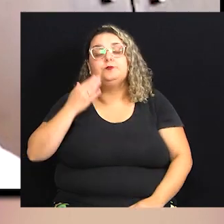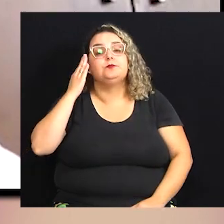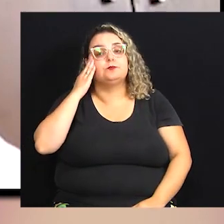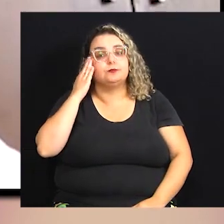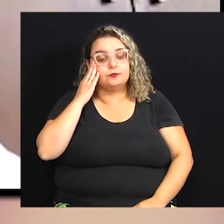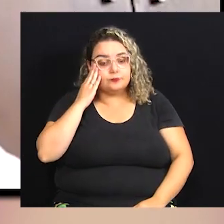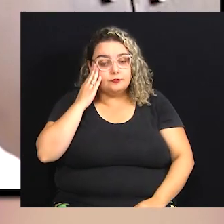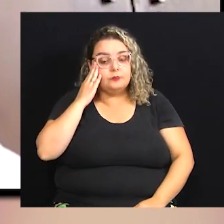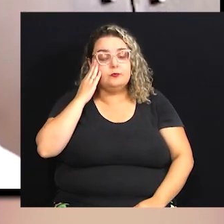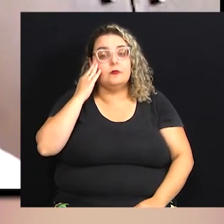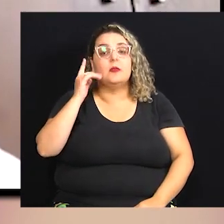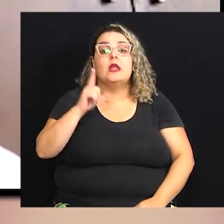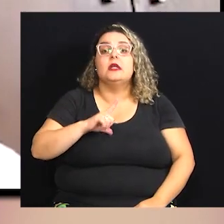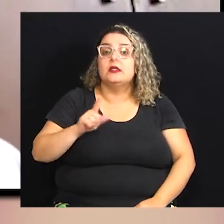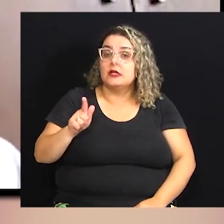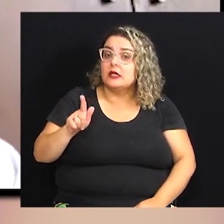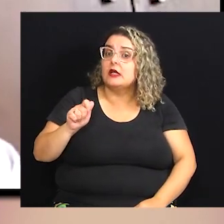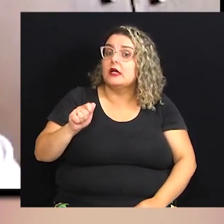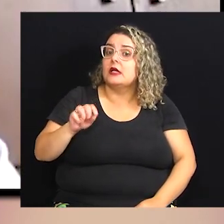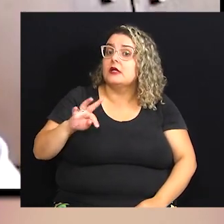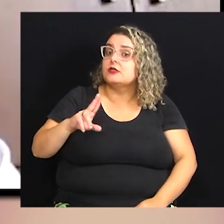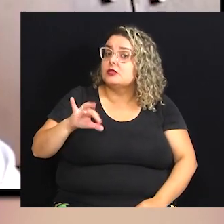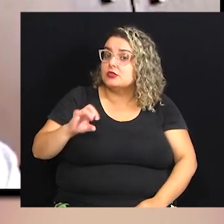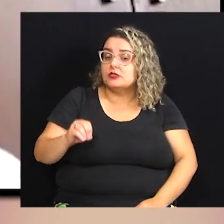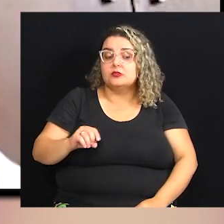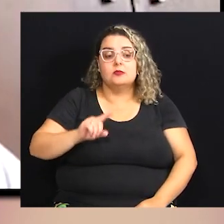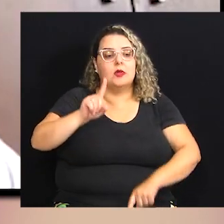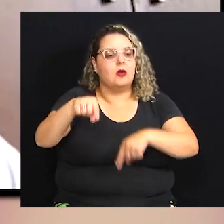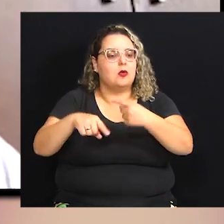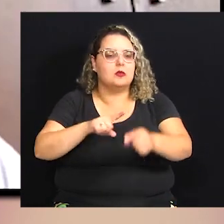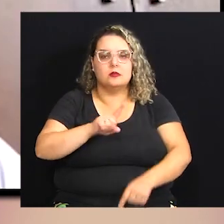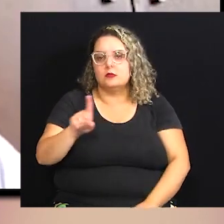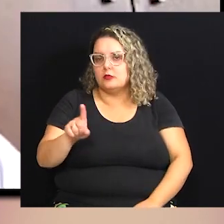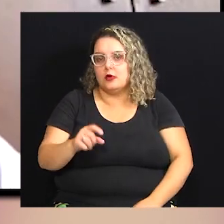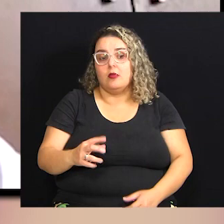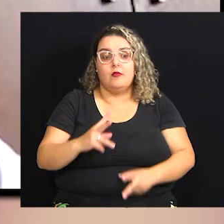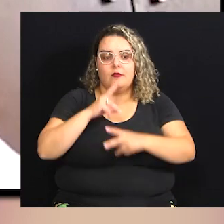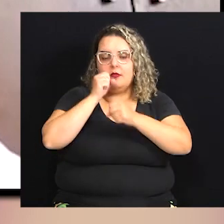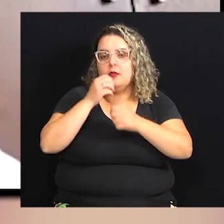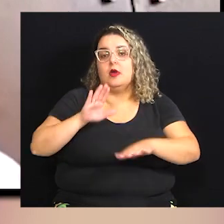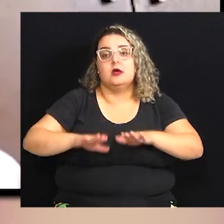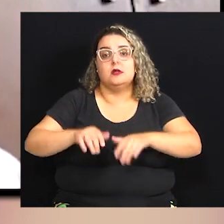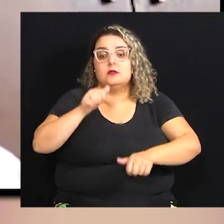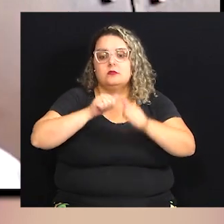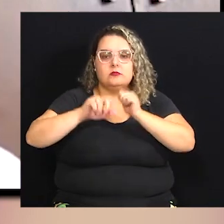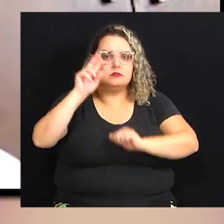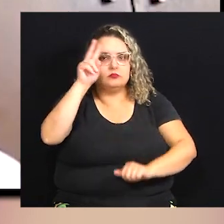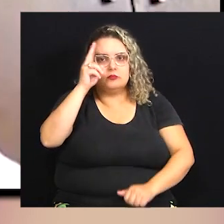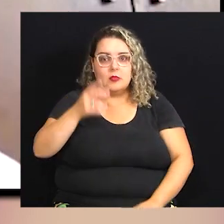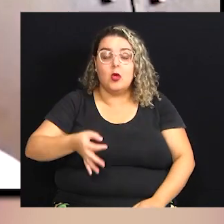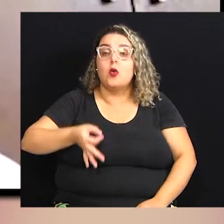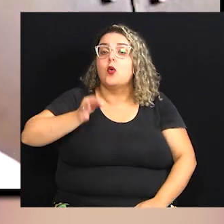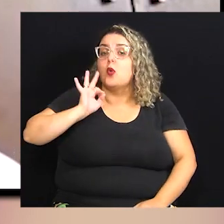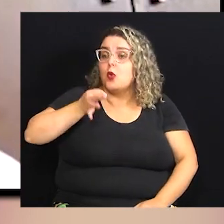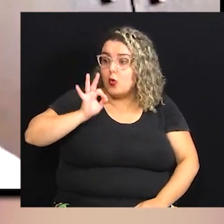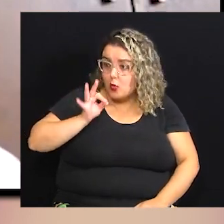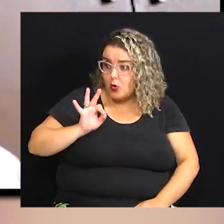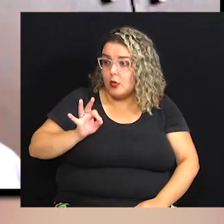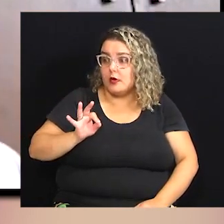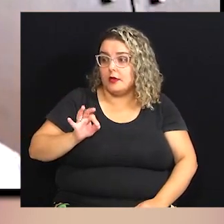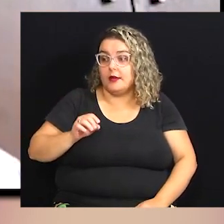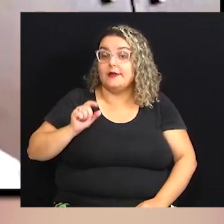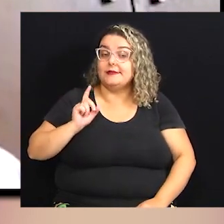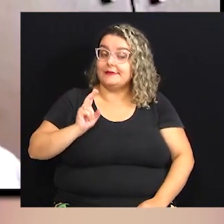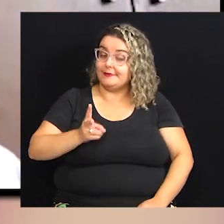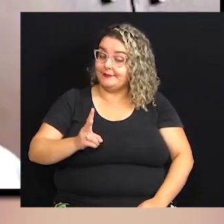vida, entender que você tem gatilhos que para outras pessoas não são tão fortes assim, por vezes álcool. O café